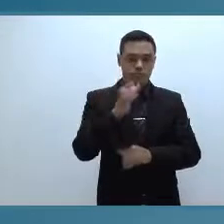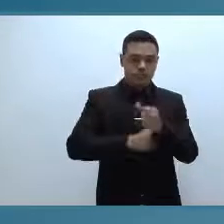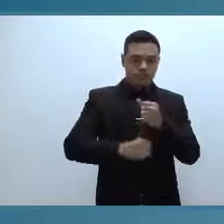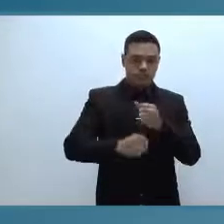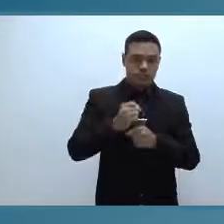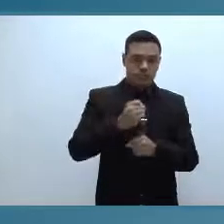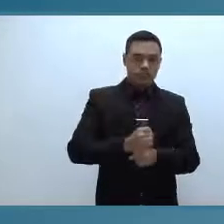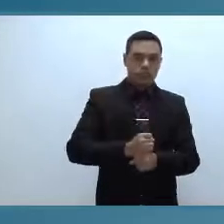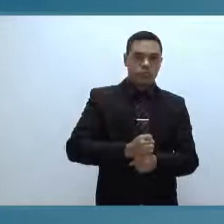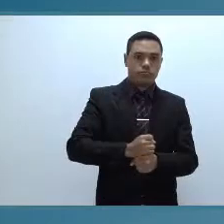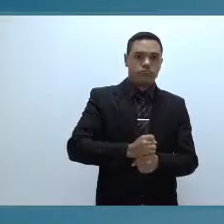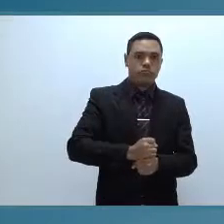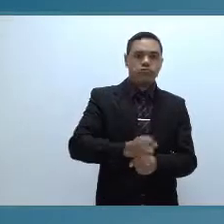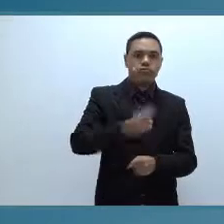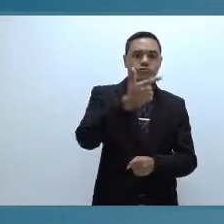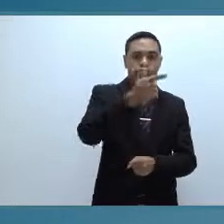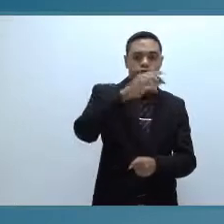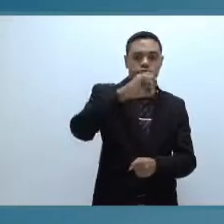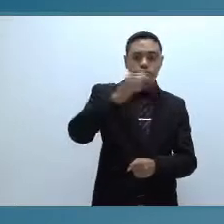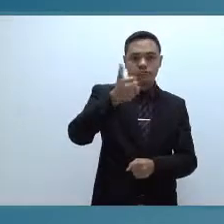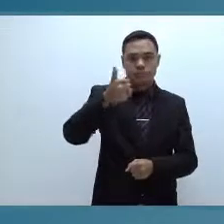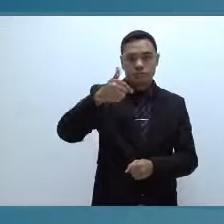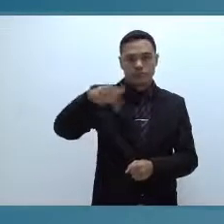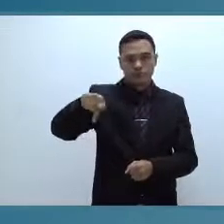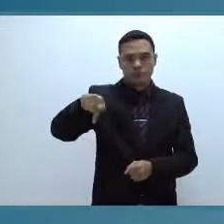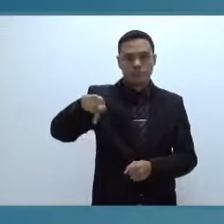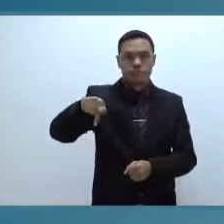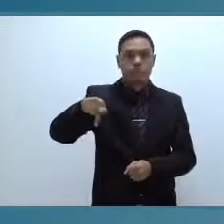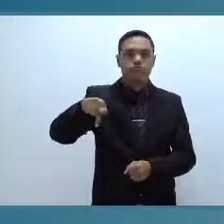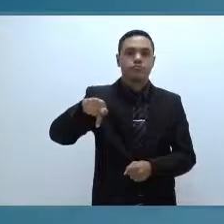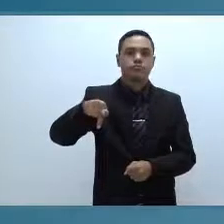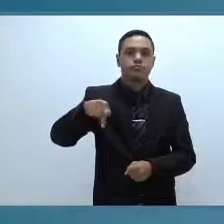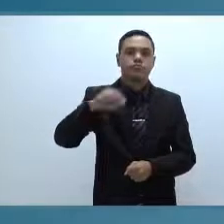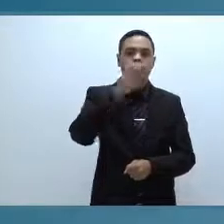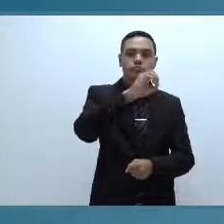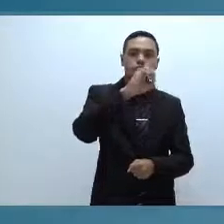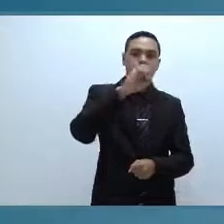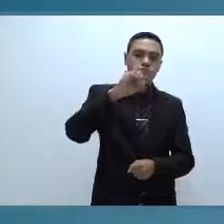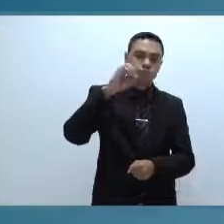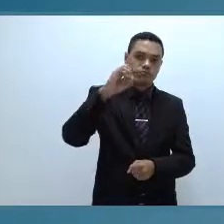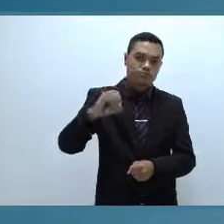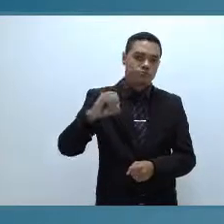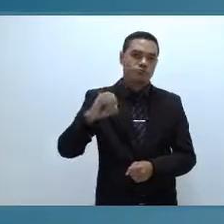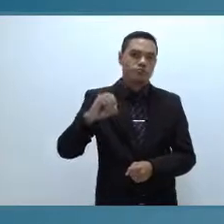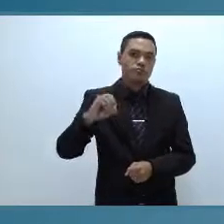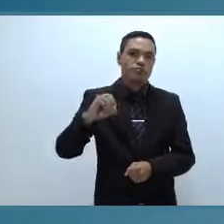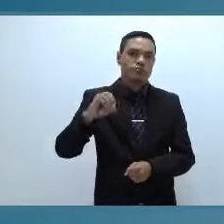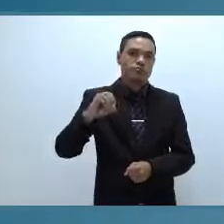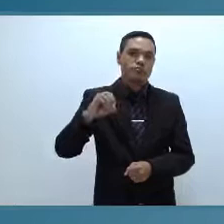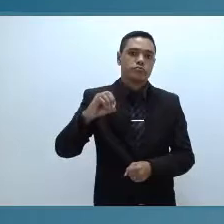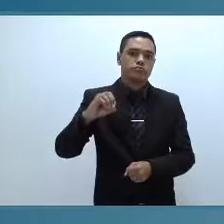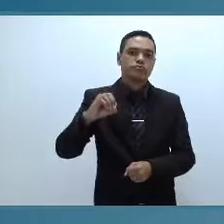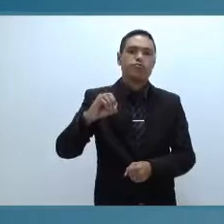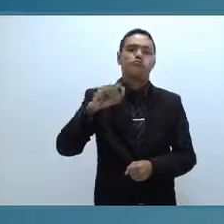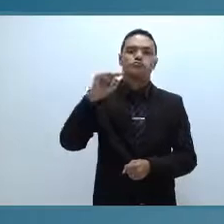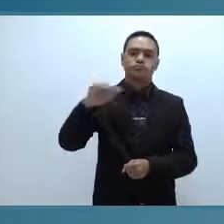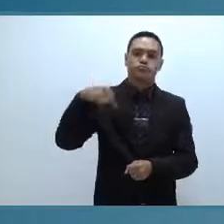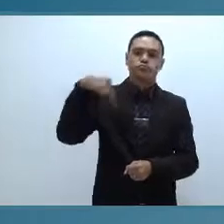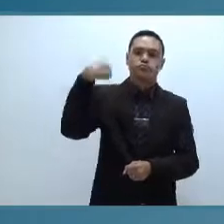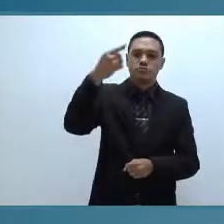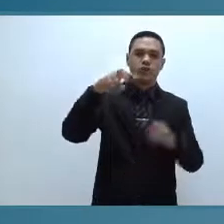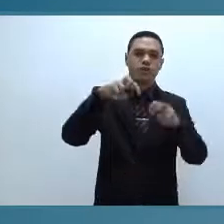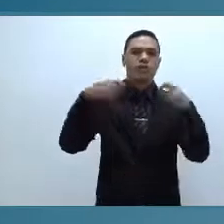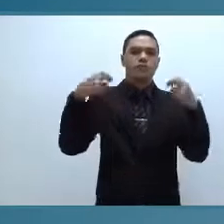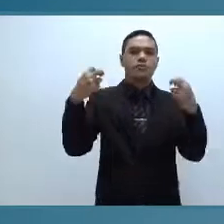00045-3090-2017-814-5000. Eu estou atirando para a próxima sessão. Coronel desembargadora, então feito de número 1,